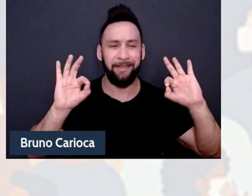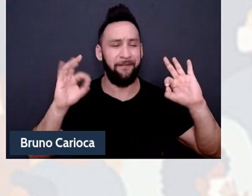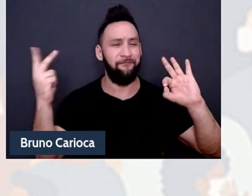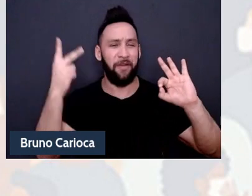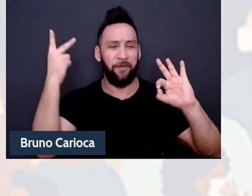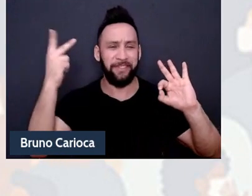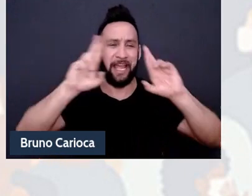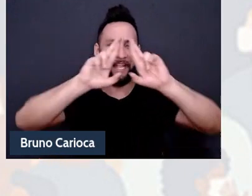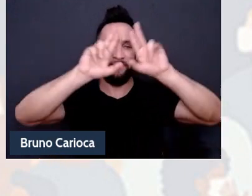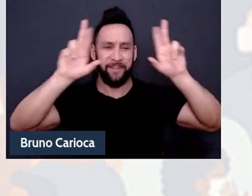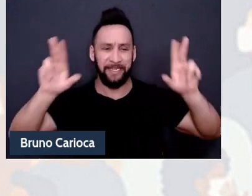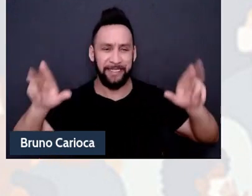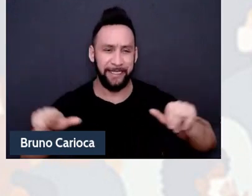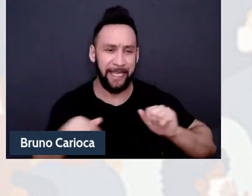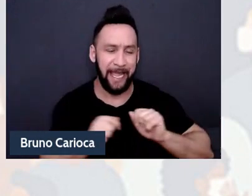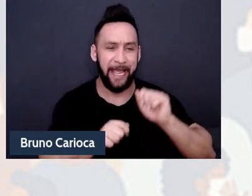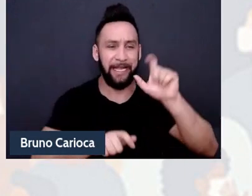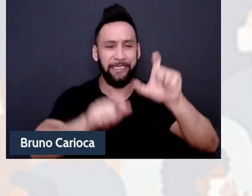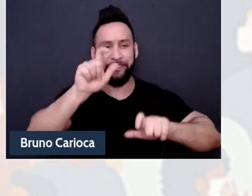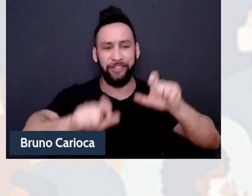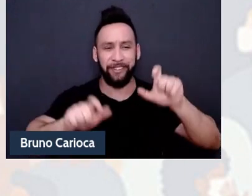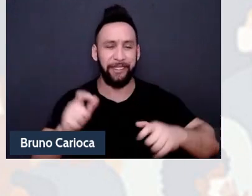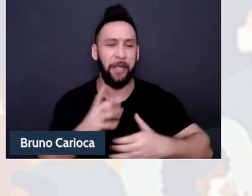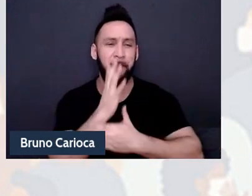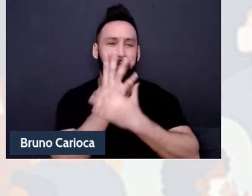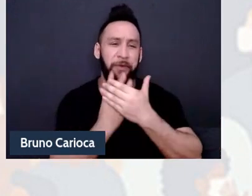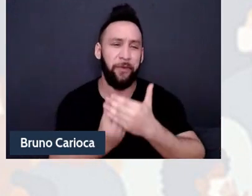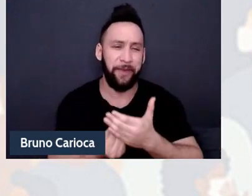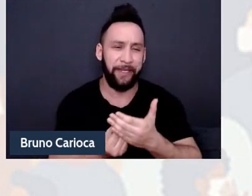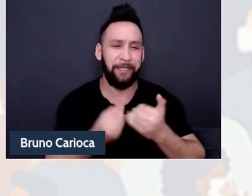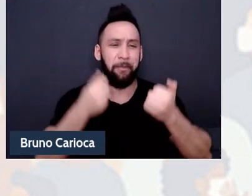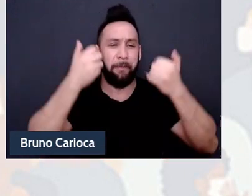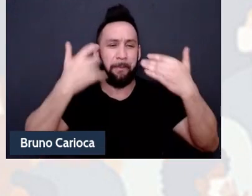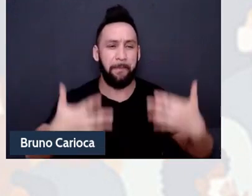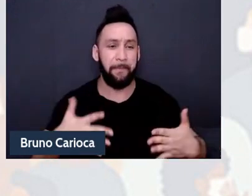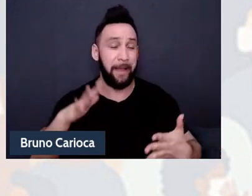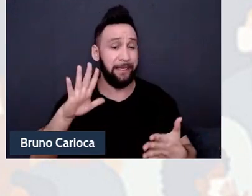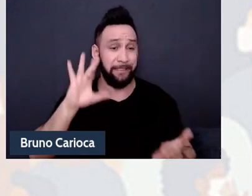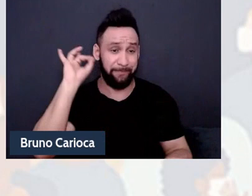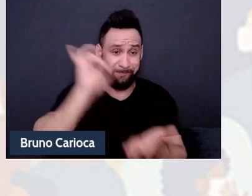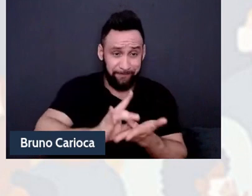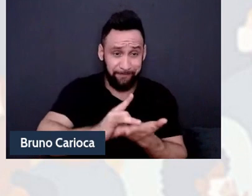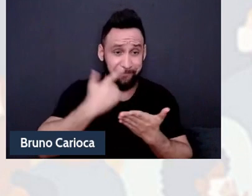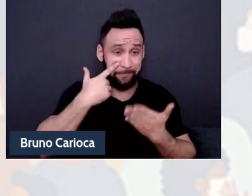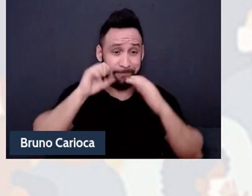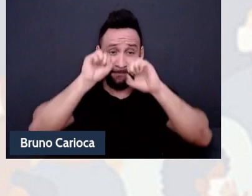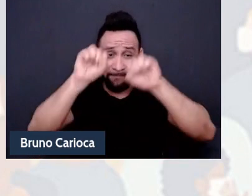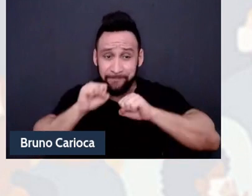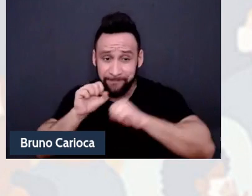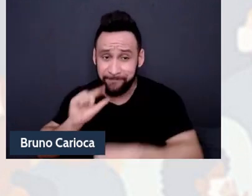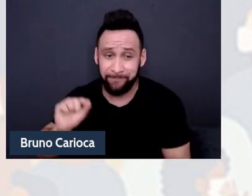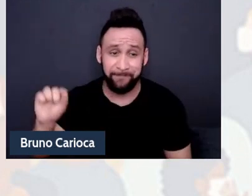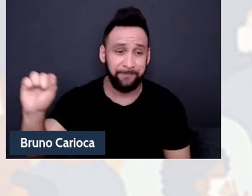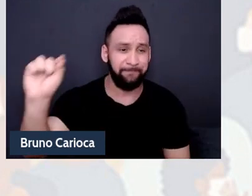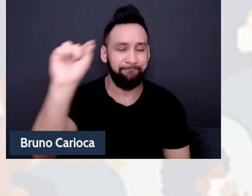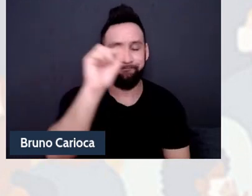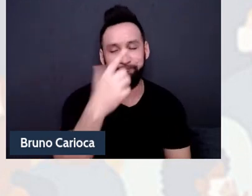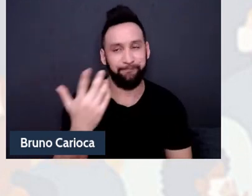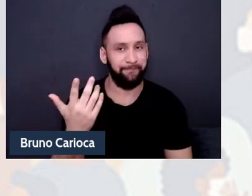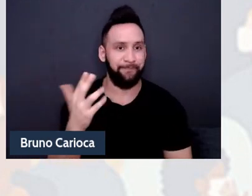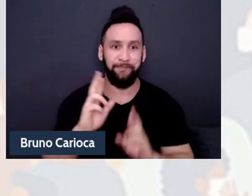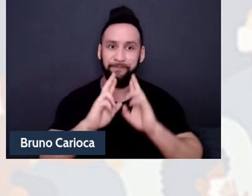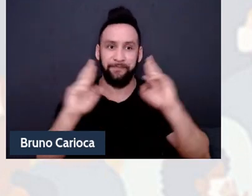atores, né, envolvidos no seu processo de produção, a gente vê objetivos de aprendizagem, como